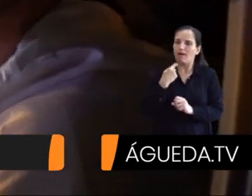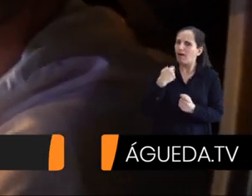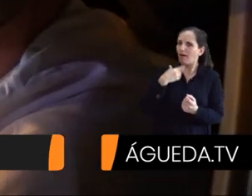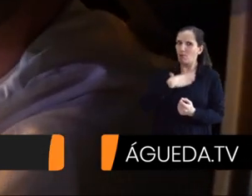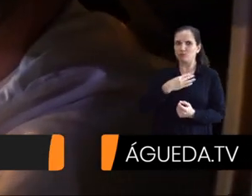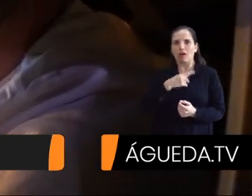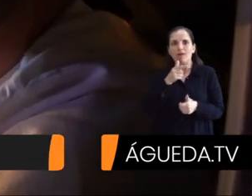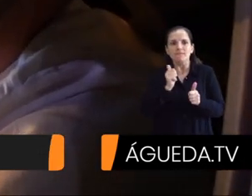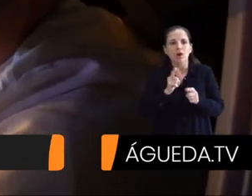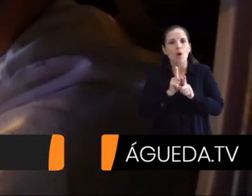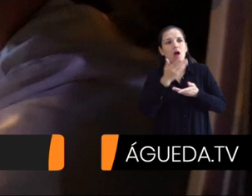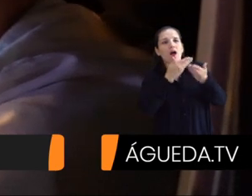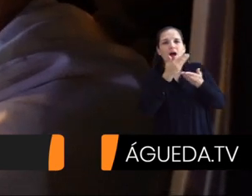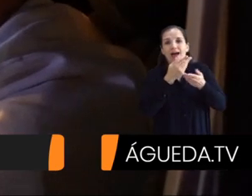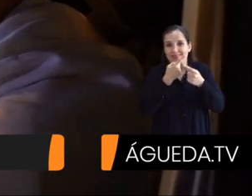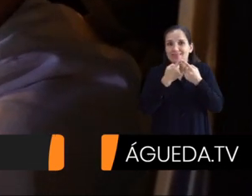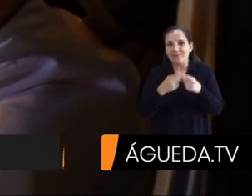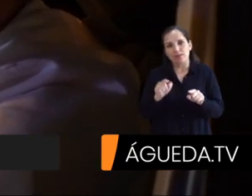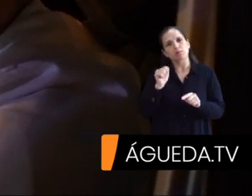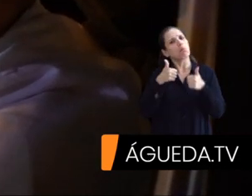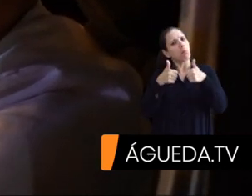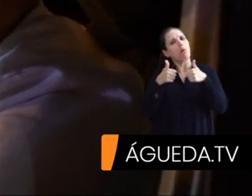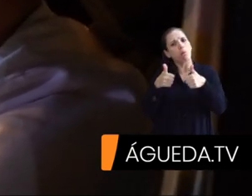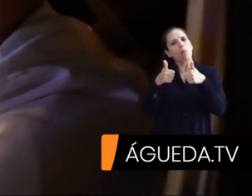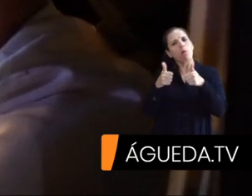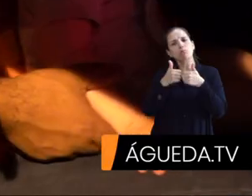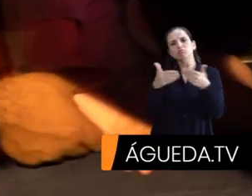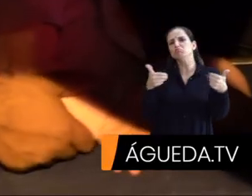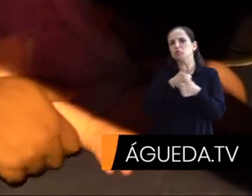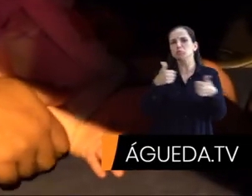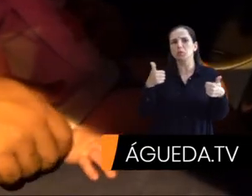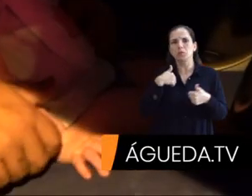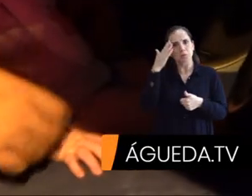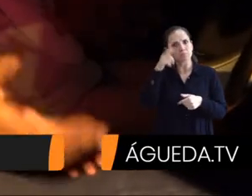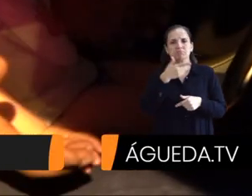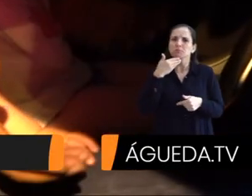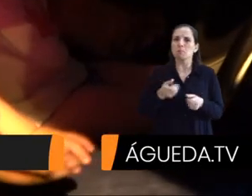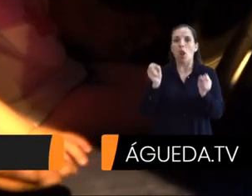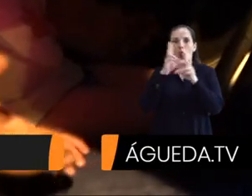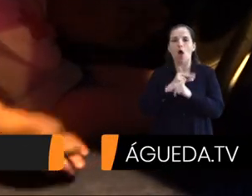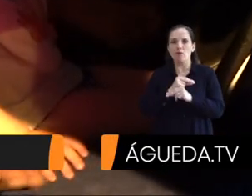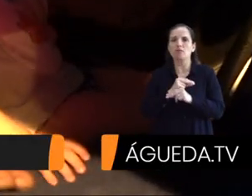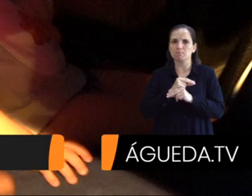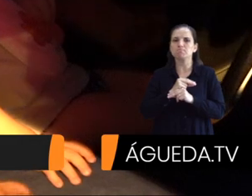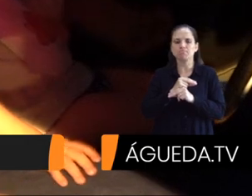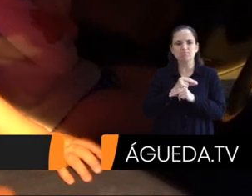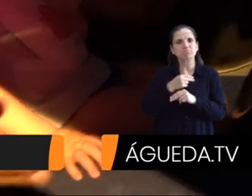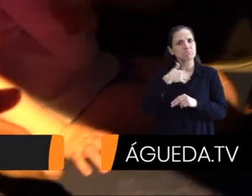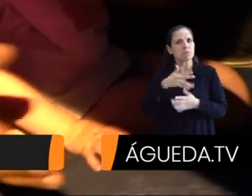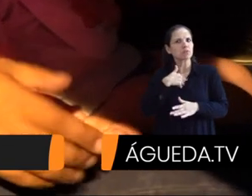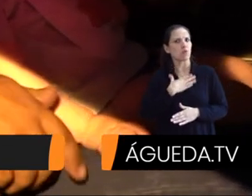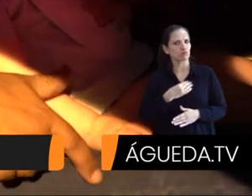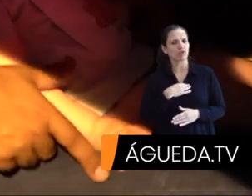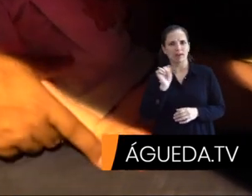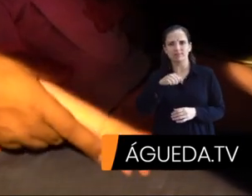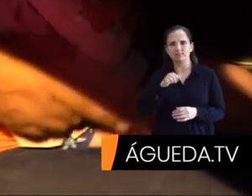estou a gostar bastante. A interação é diferente? Sim, muito bom, tudo muito bom. Para mim está a ser uma experiência nova, mas até a ver, estou